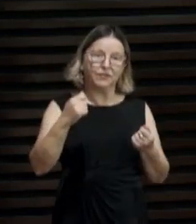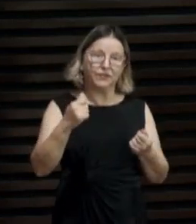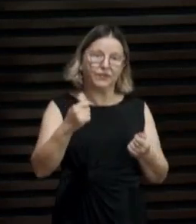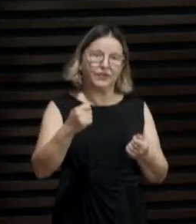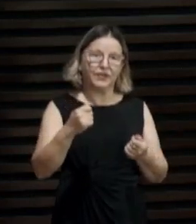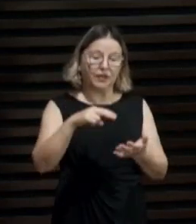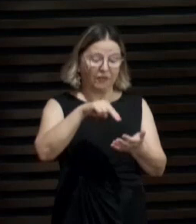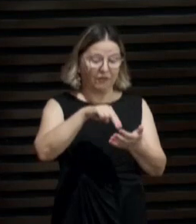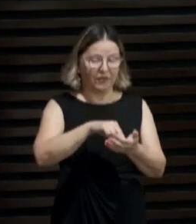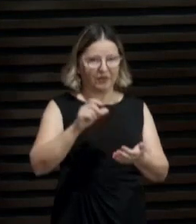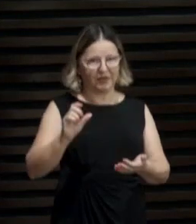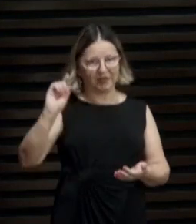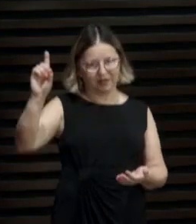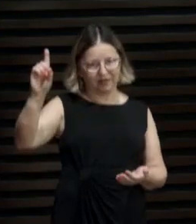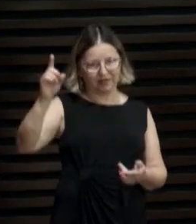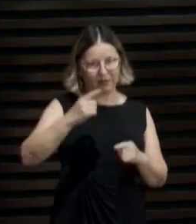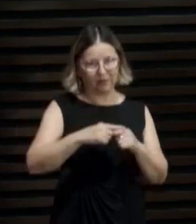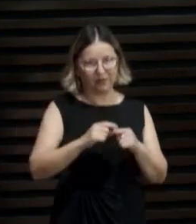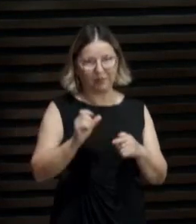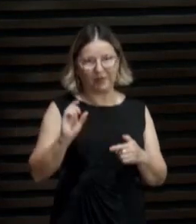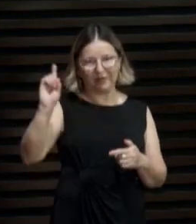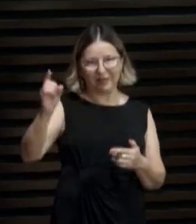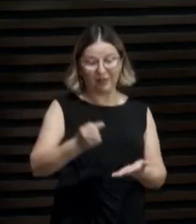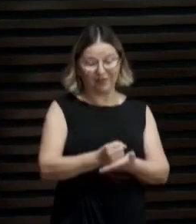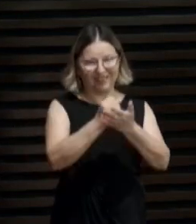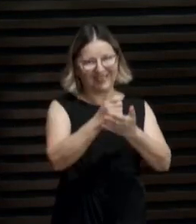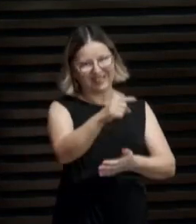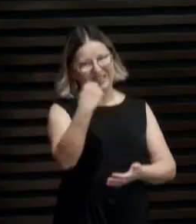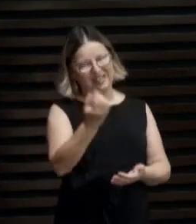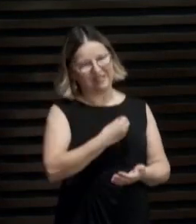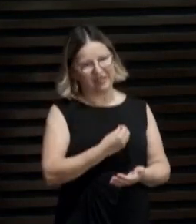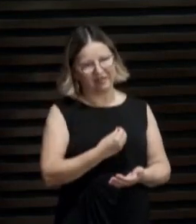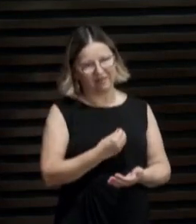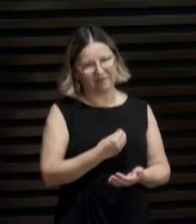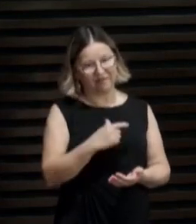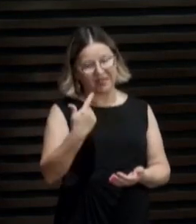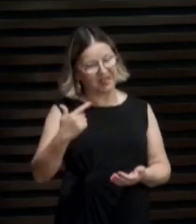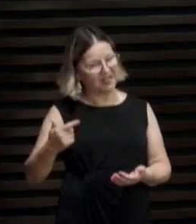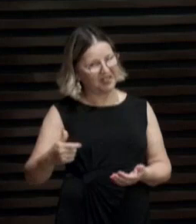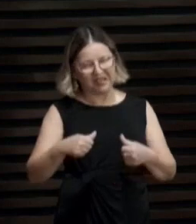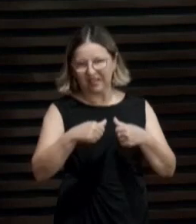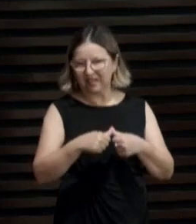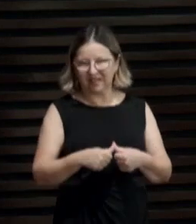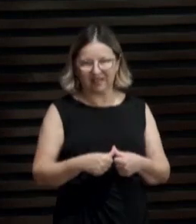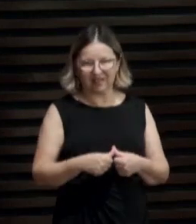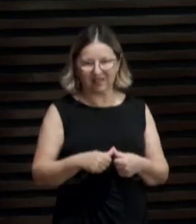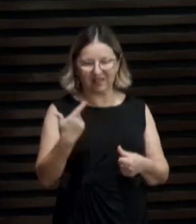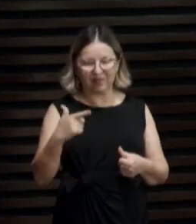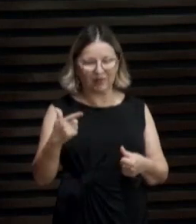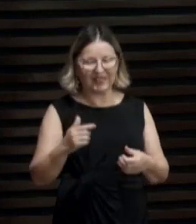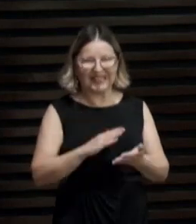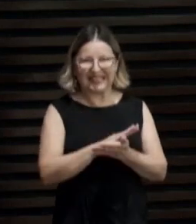porque ela pode sustentar as nossas vidas. Fora disso, não há chão. Fora disso, não há sustentação.